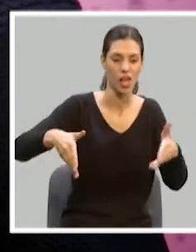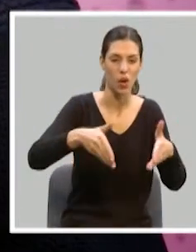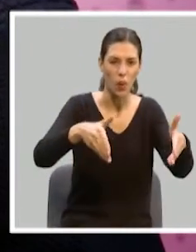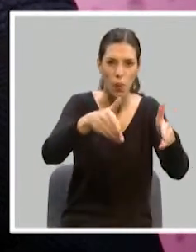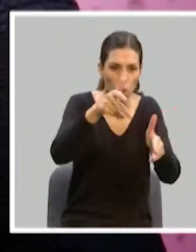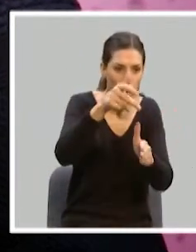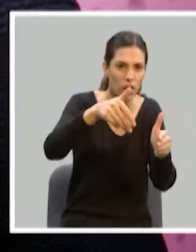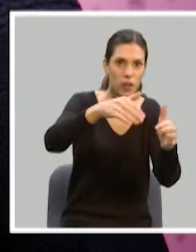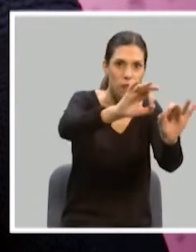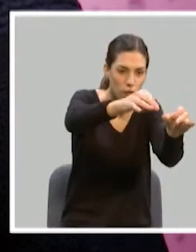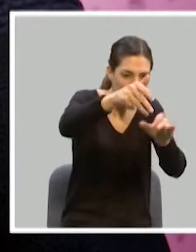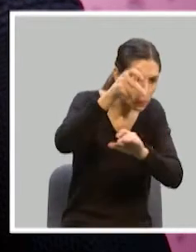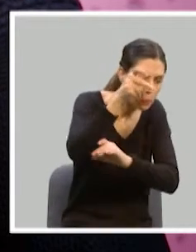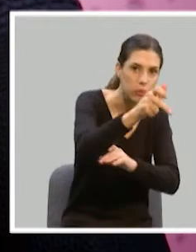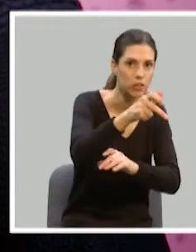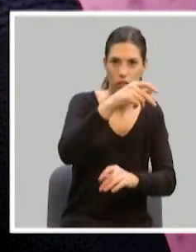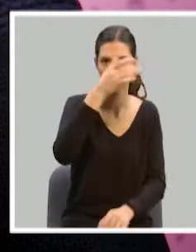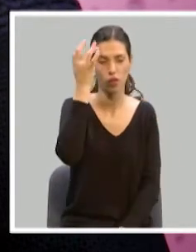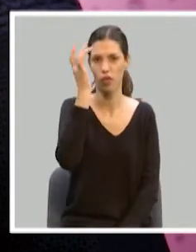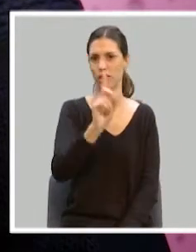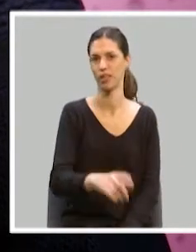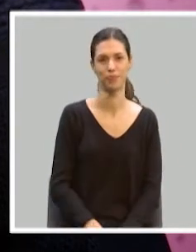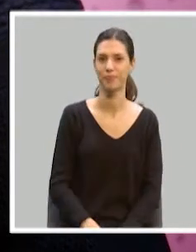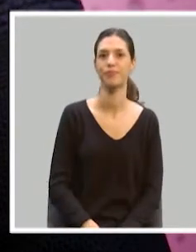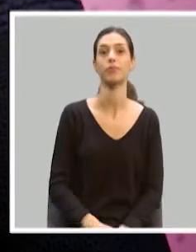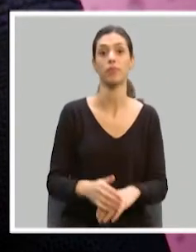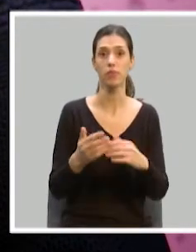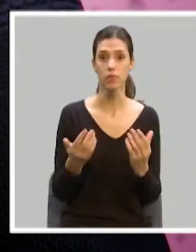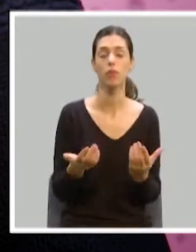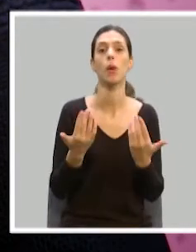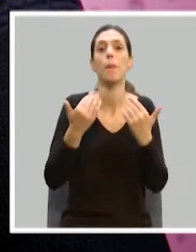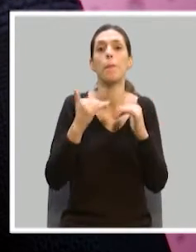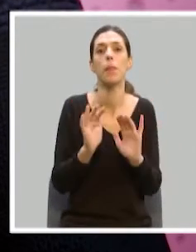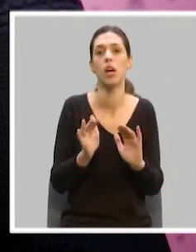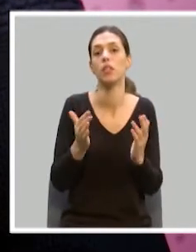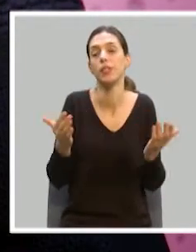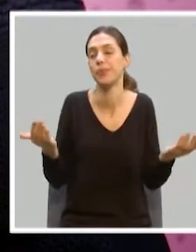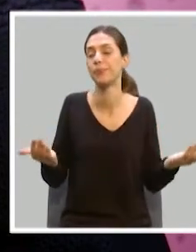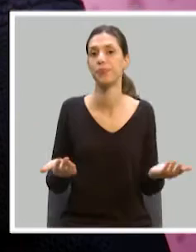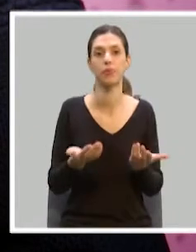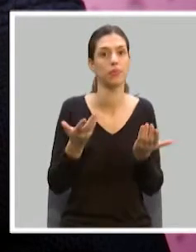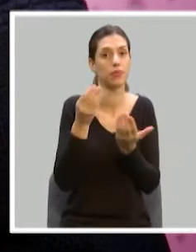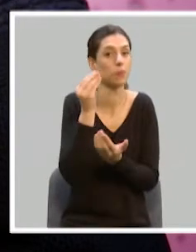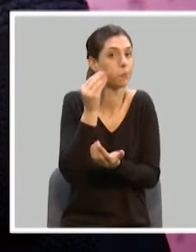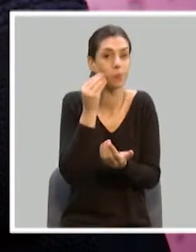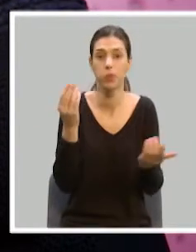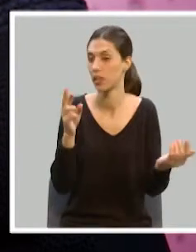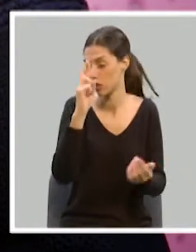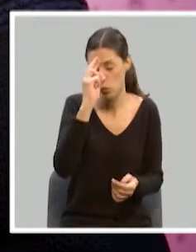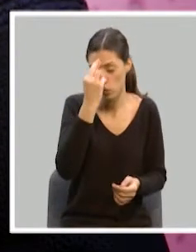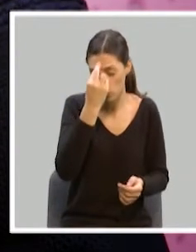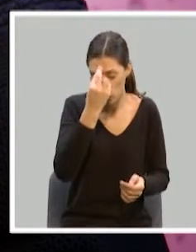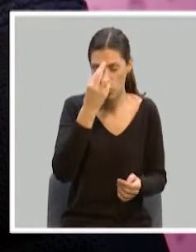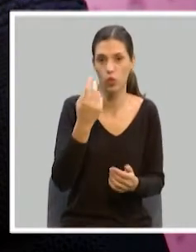ir ao fim da rua é também não é fácil mas é lá está faz